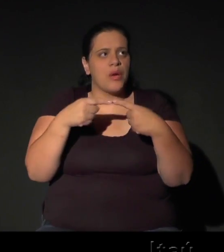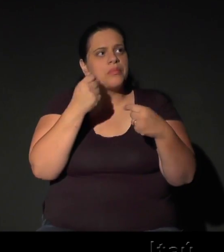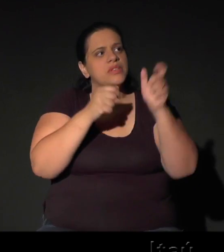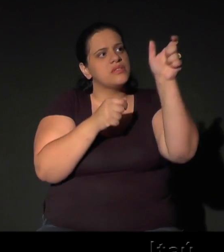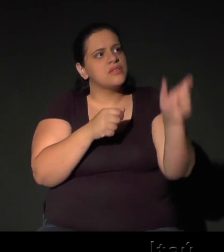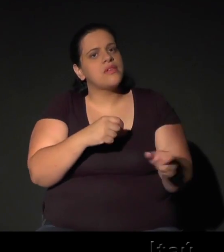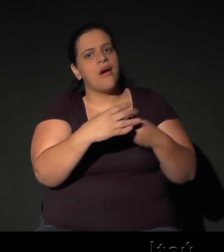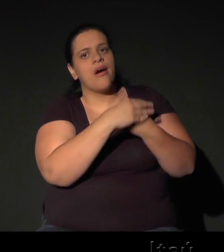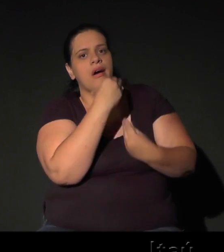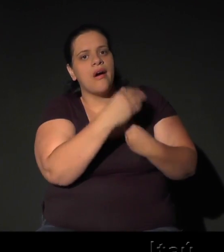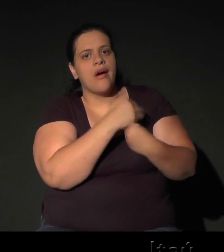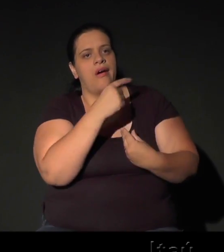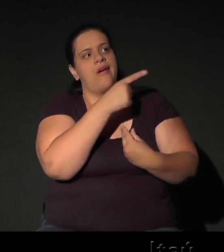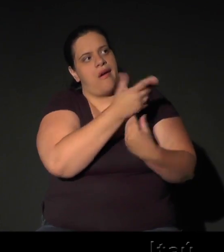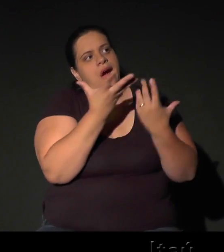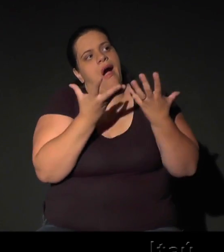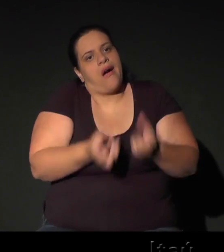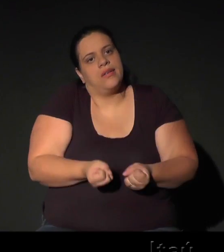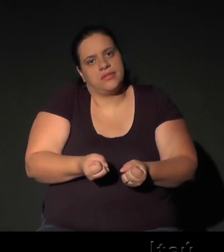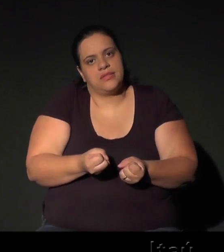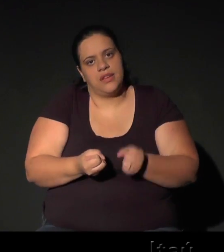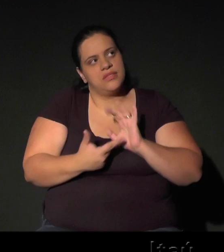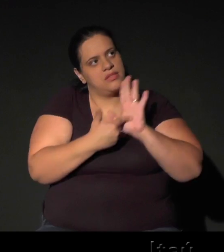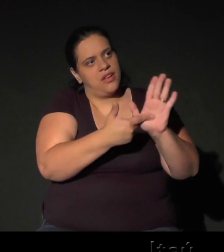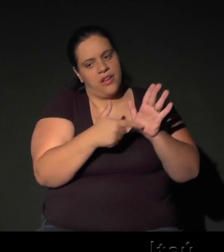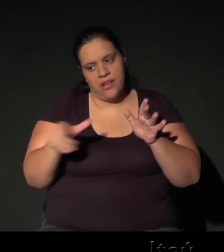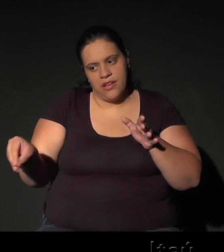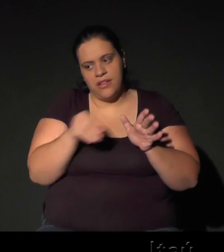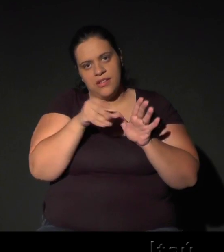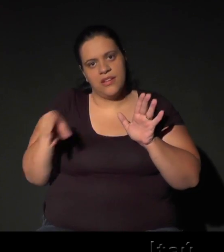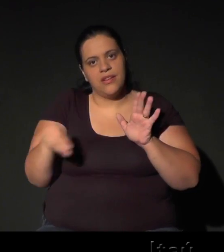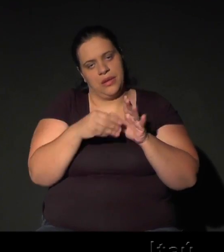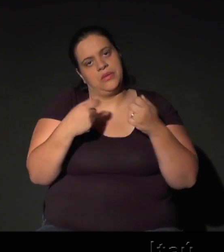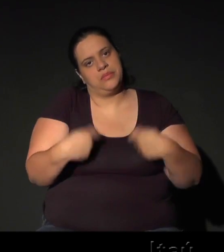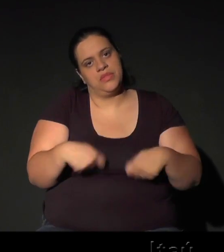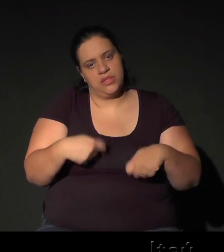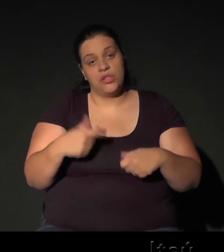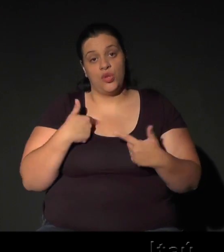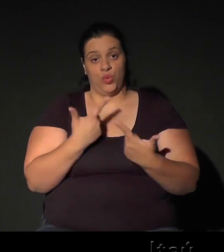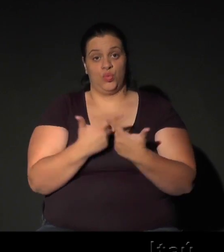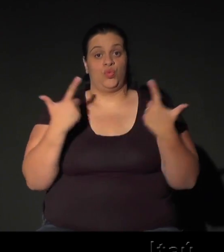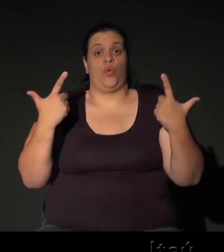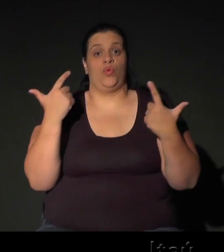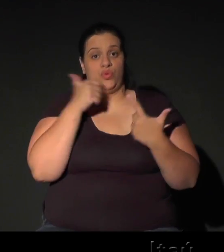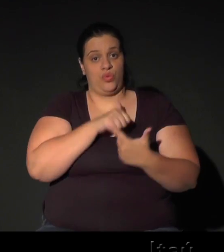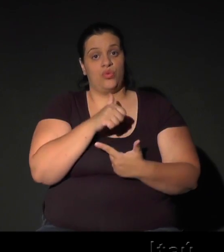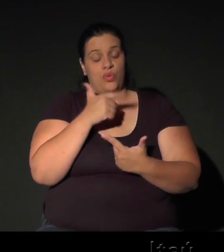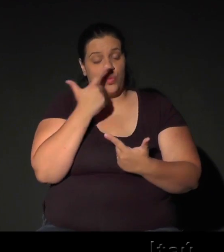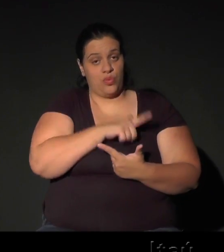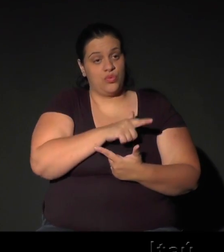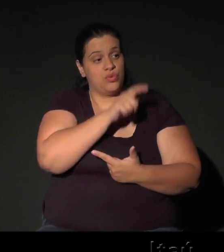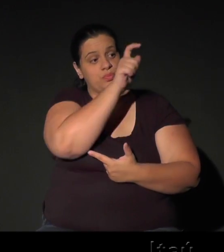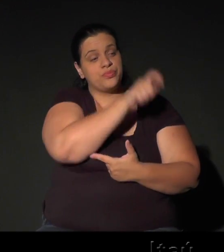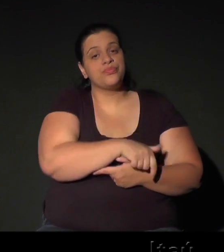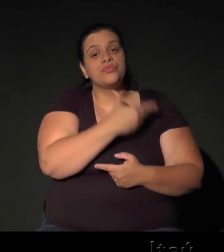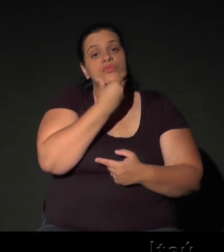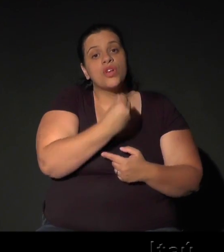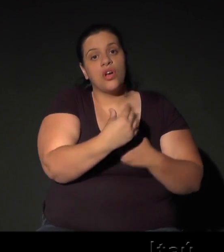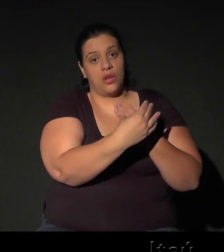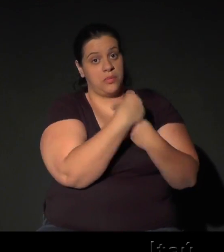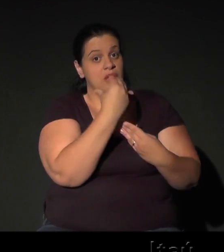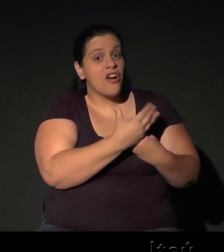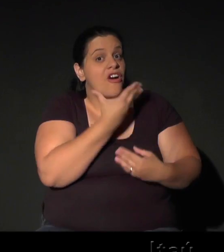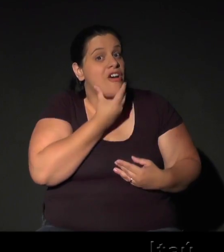um orientador ou de uma orientadora que Ban te orientar isso é necessário né eu tive a sorte de ter um orientador